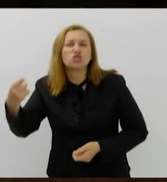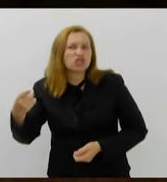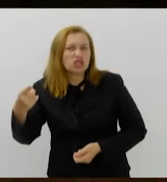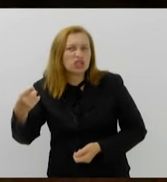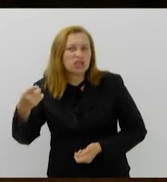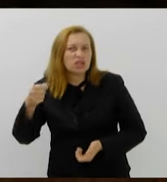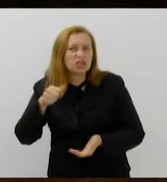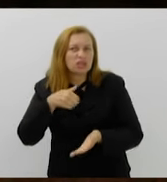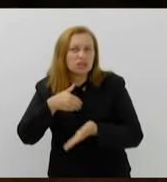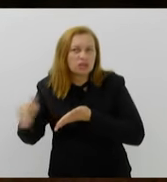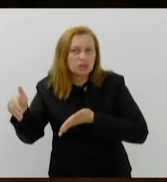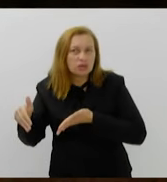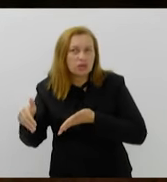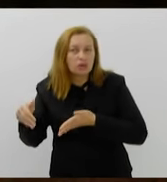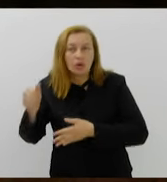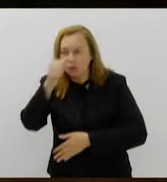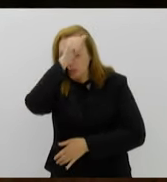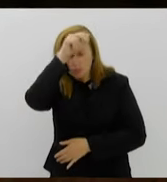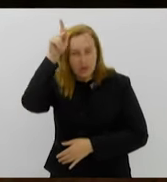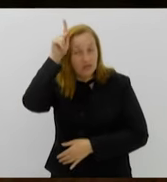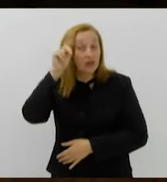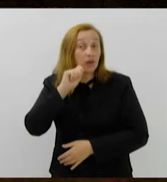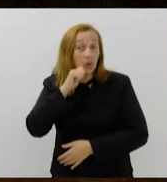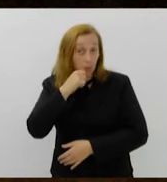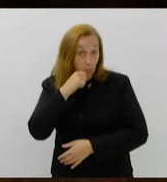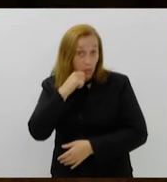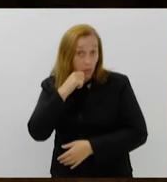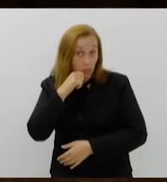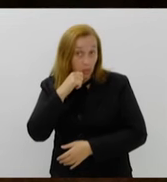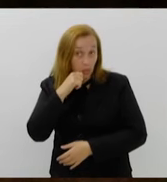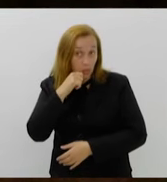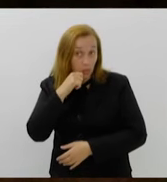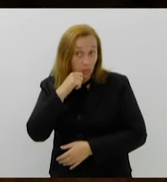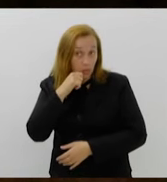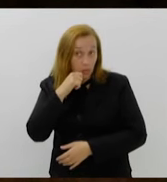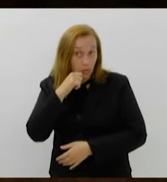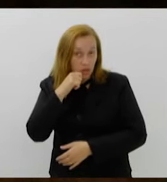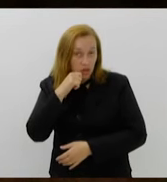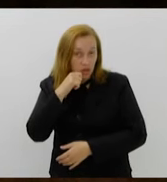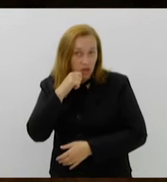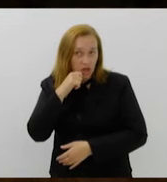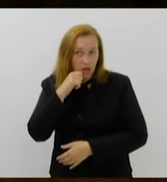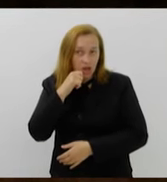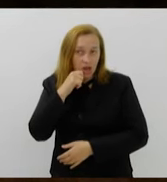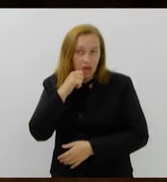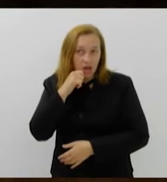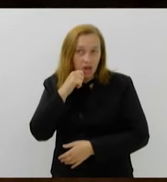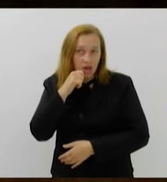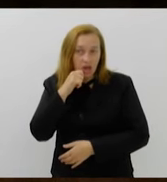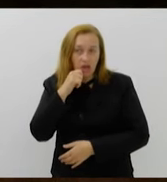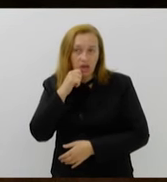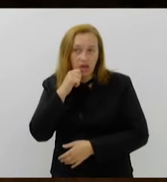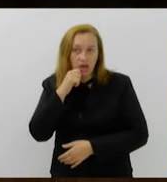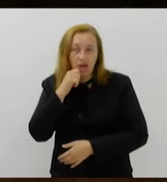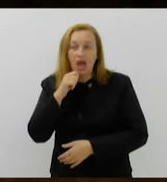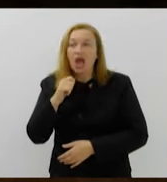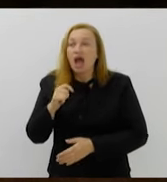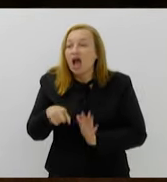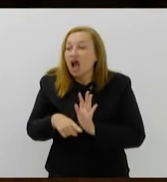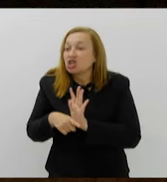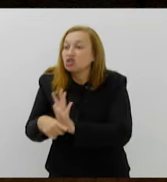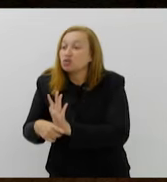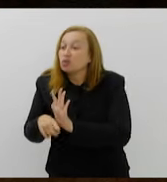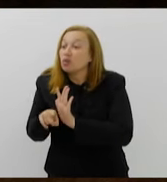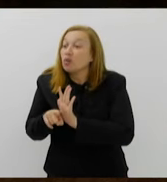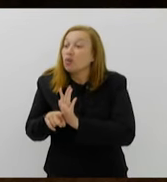demissão o prefeito Eduardo paaz arrumou uma boquinha para o ex-secretário